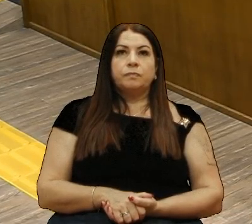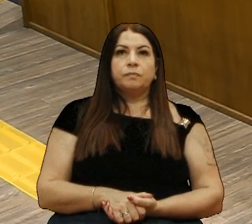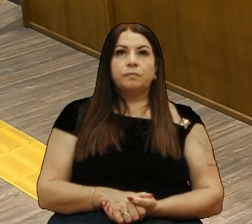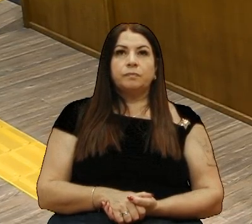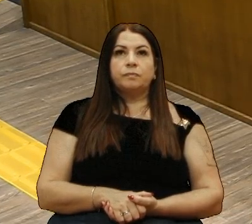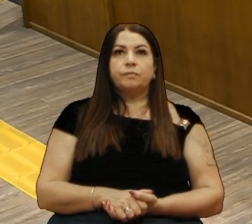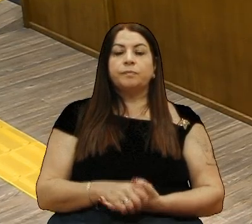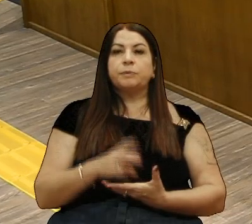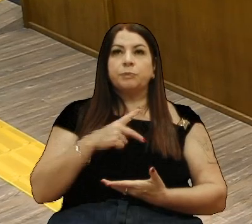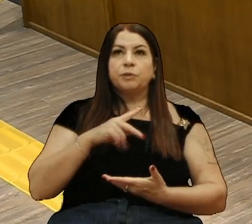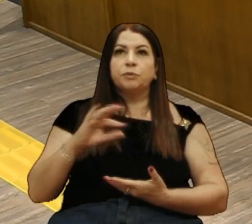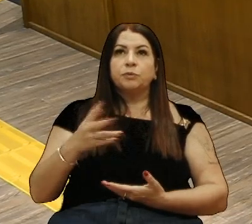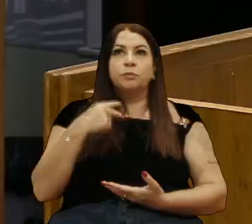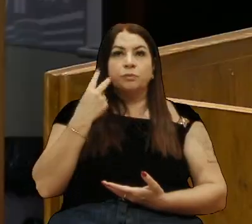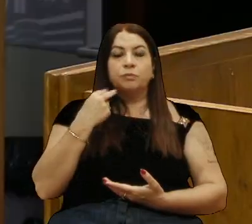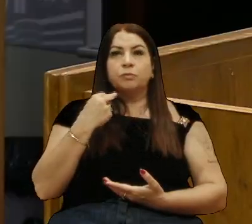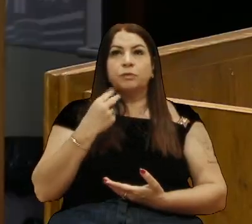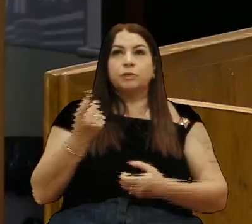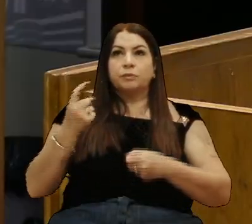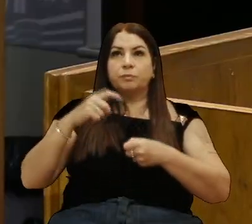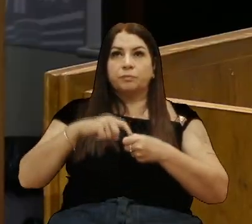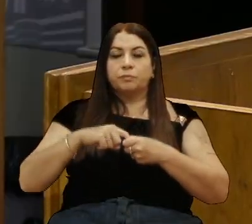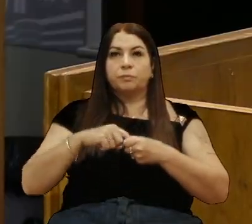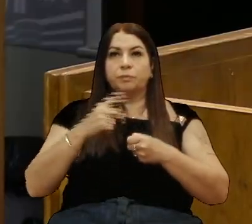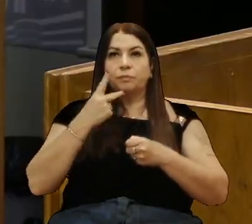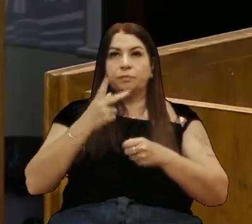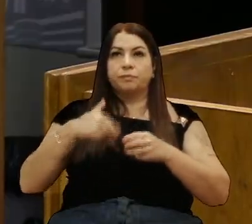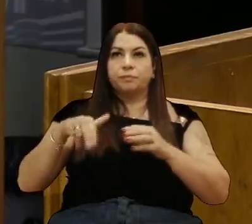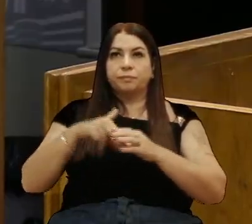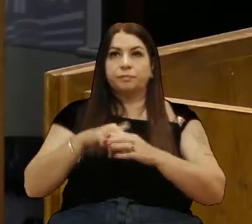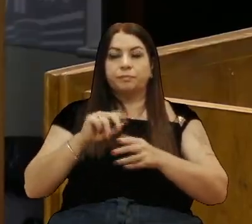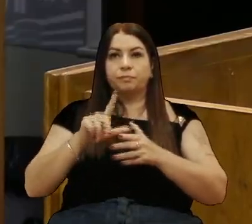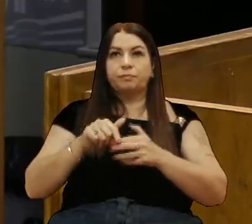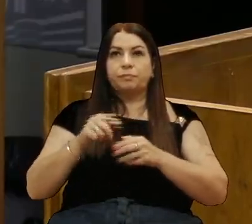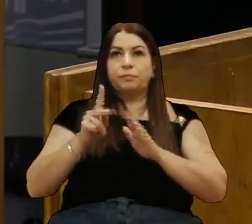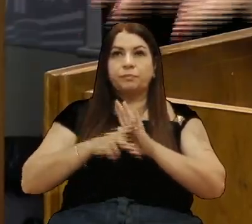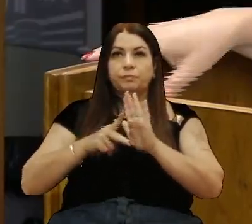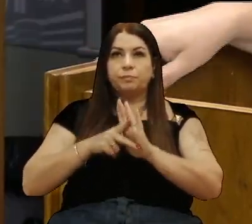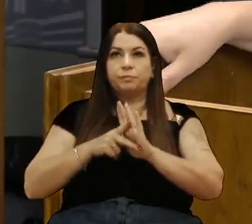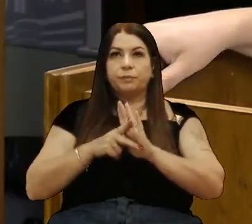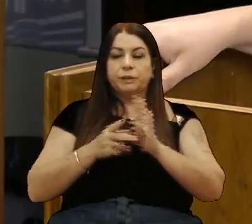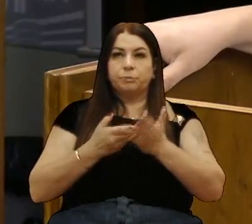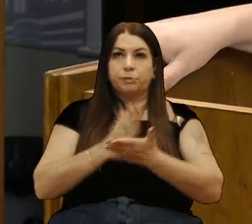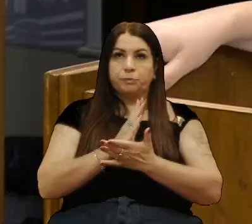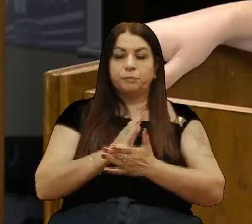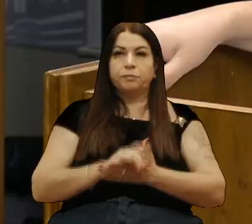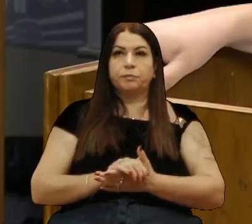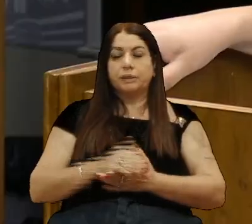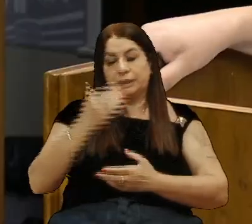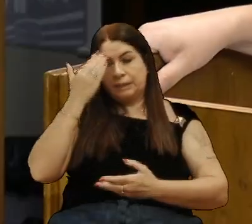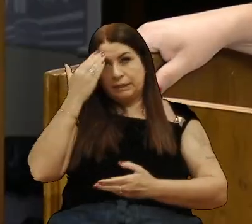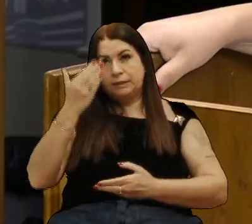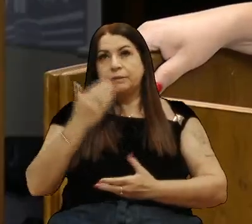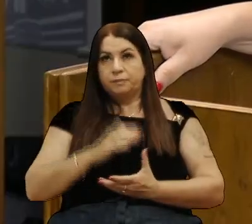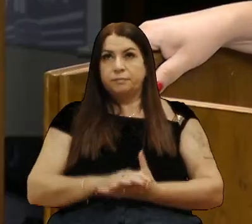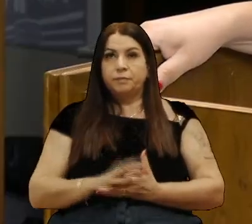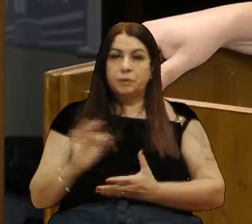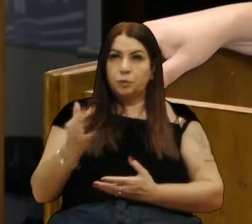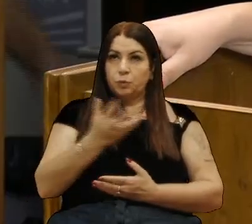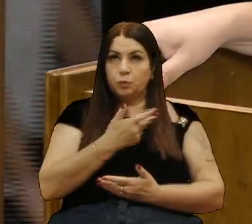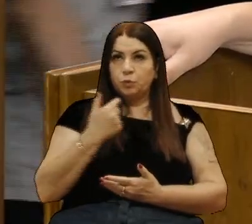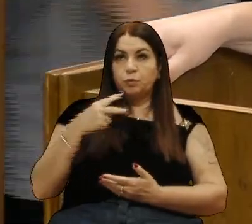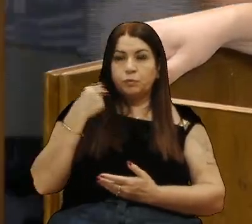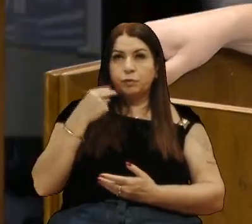Senhor presidente, senhores vereadores, eu volto a essa tribuna depois de um projeto aprovado. Agradecer a todos